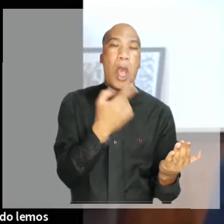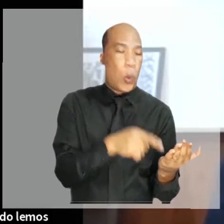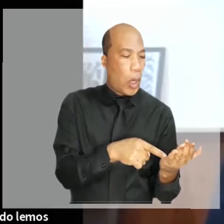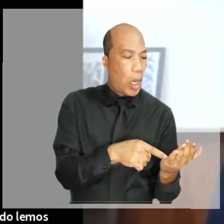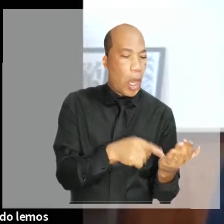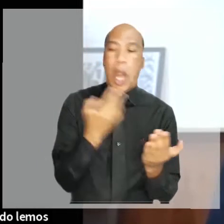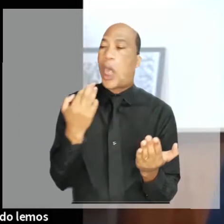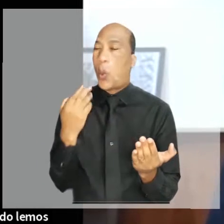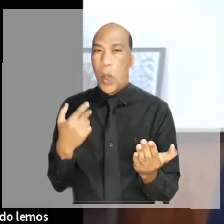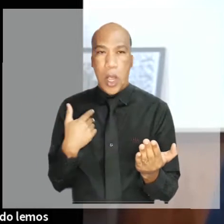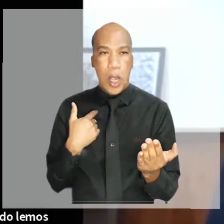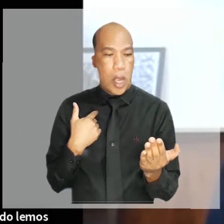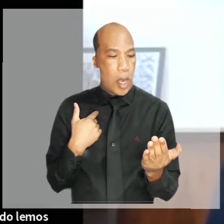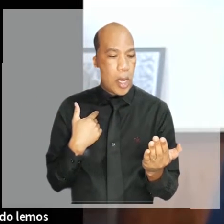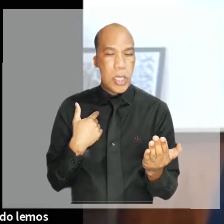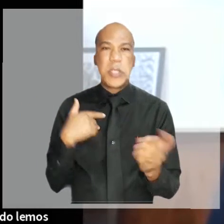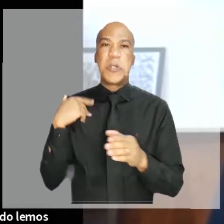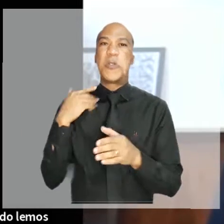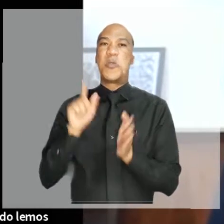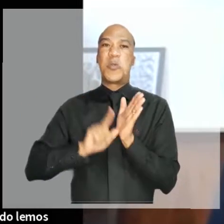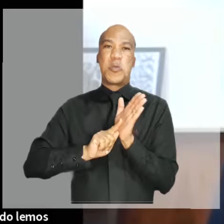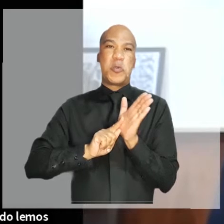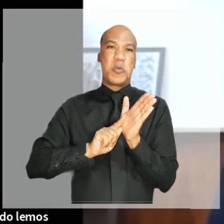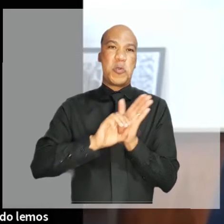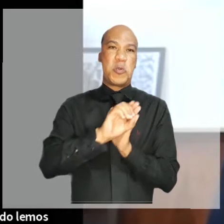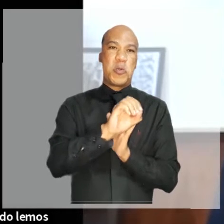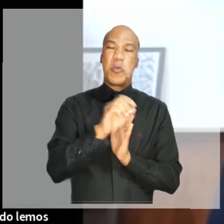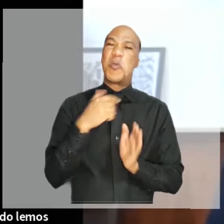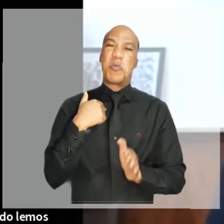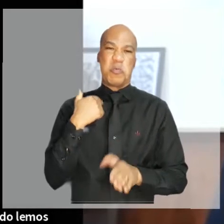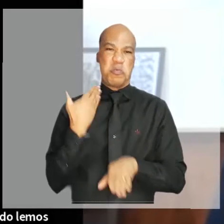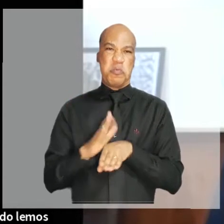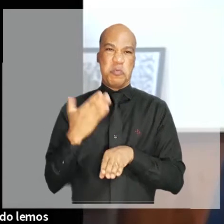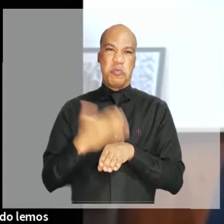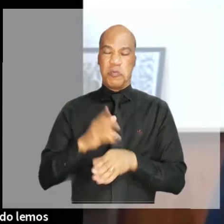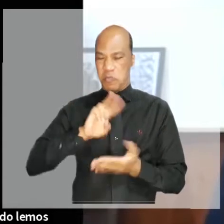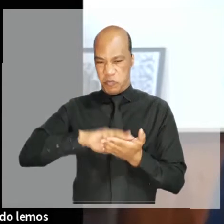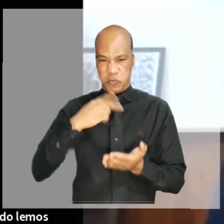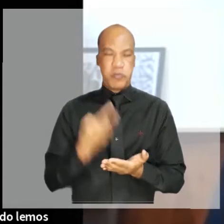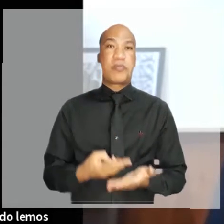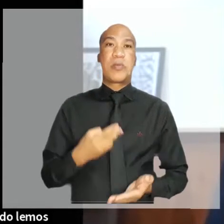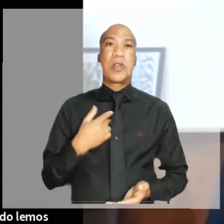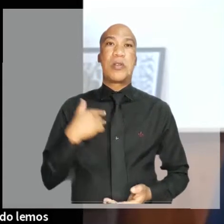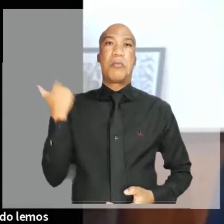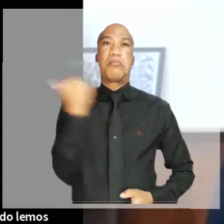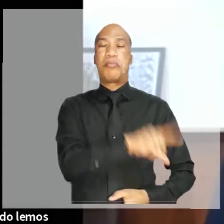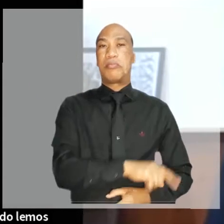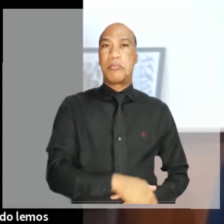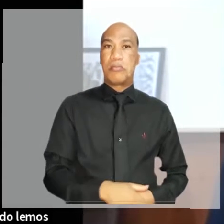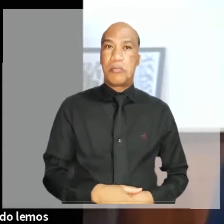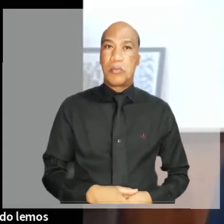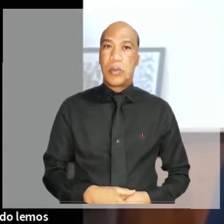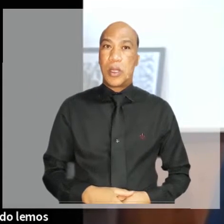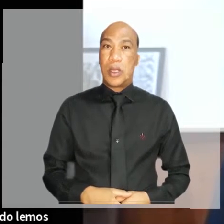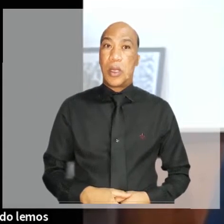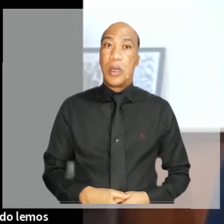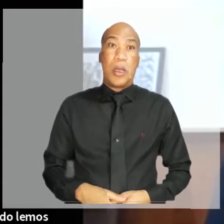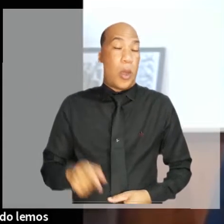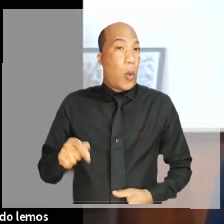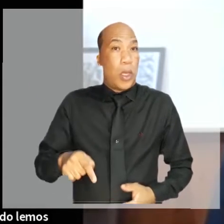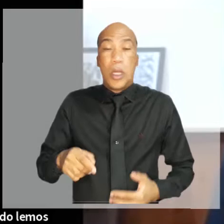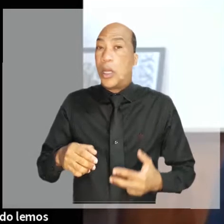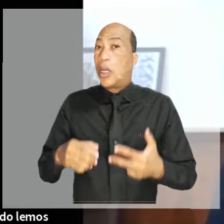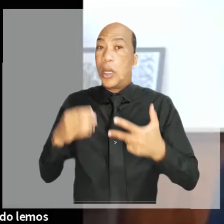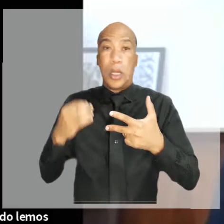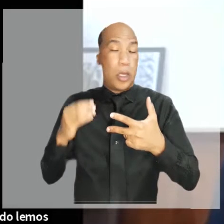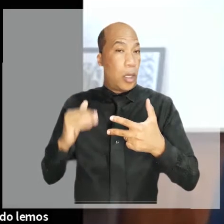de dados públicos, eu acho que o judiciário ele tem o maior repositório no Brasil. E